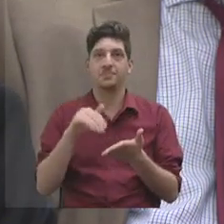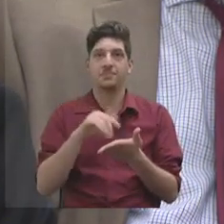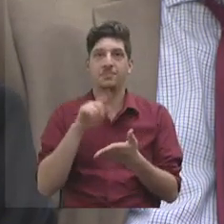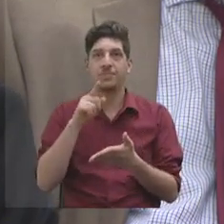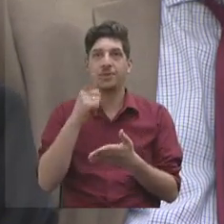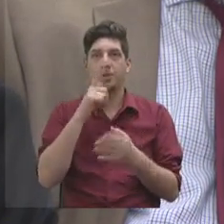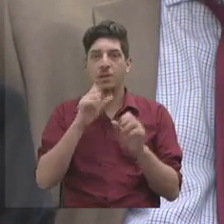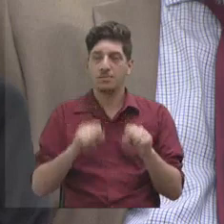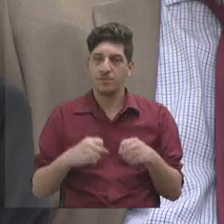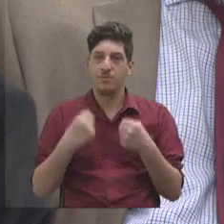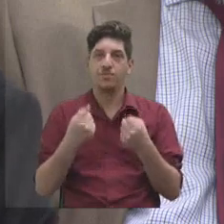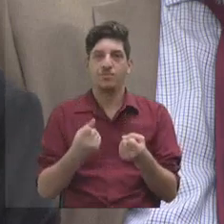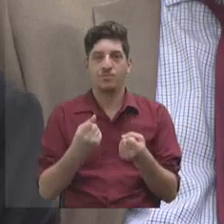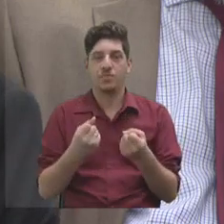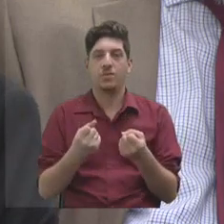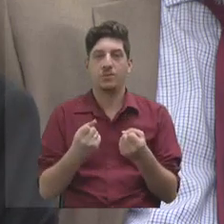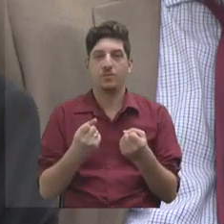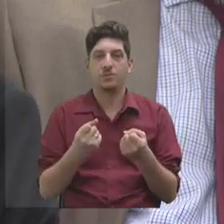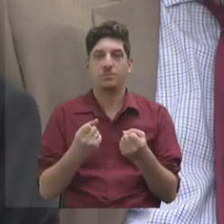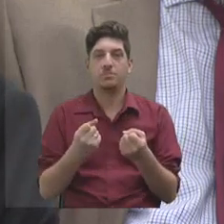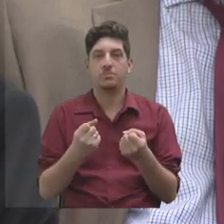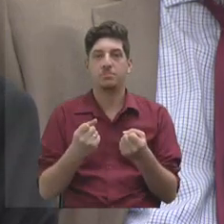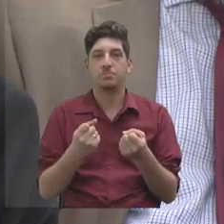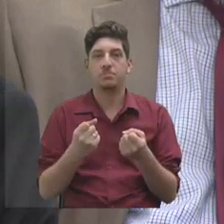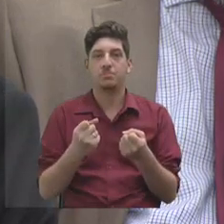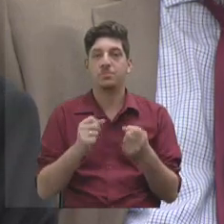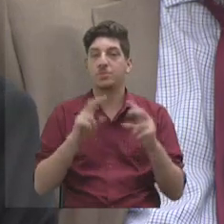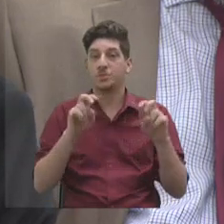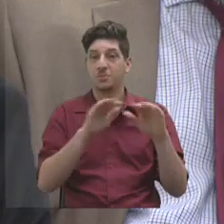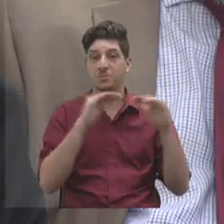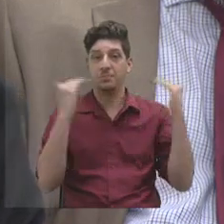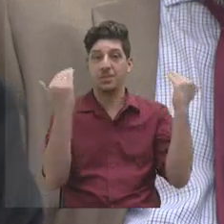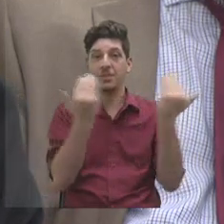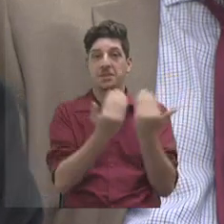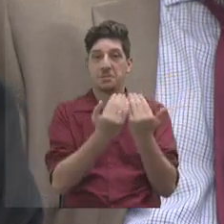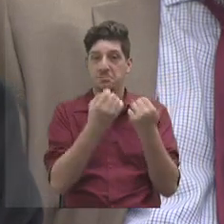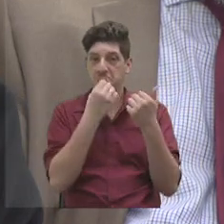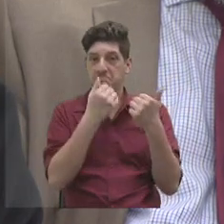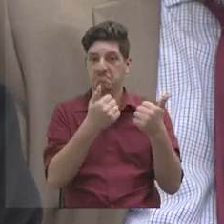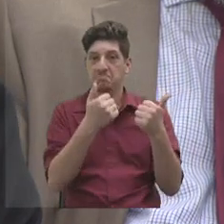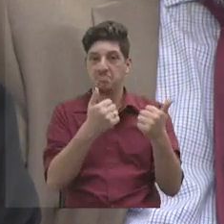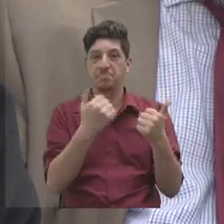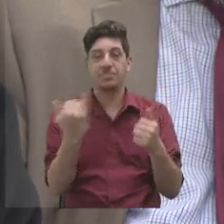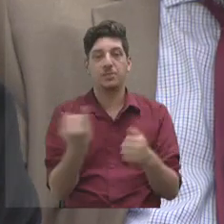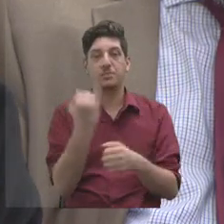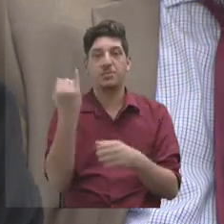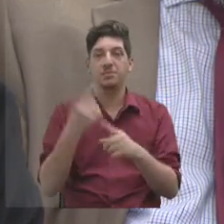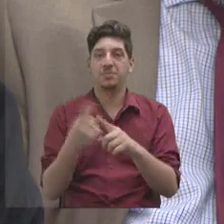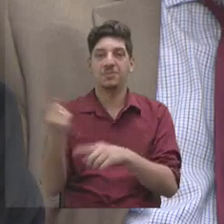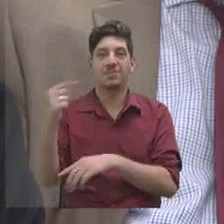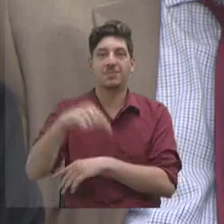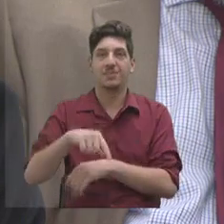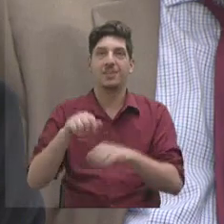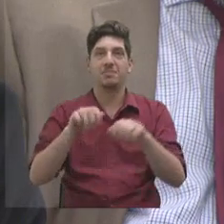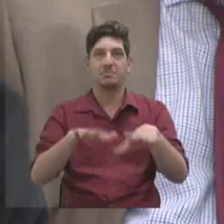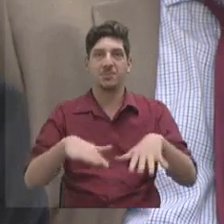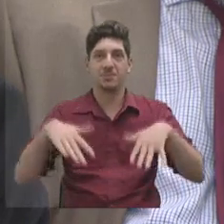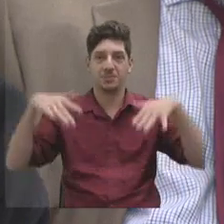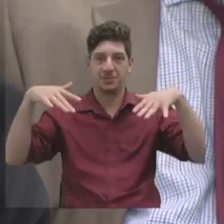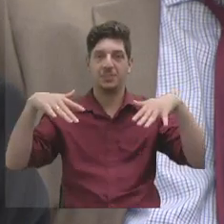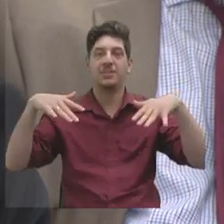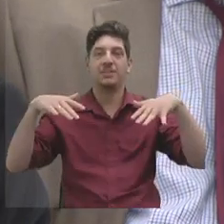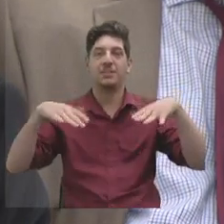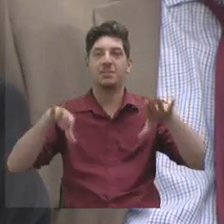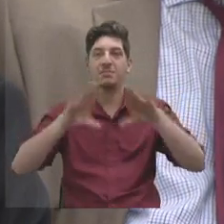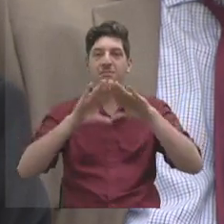senhor teve em relação ao Mineirão né foi muito importante Quando o senhor esteve aqui na audiência pública uma audiência pública